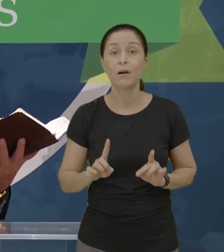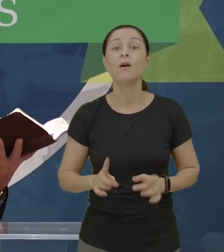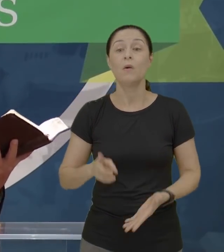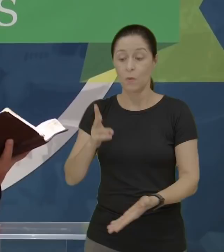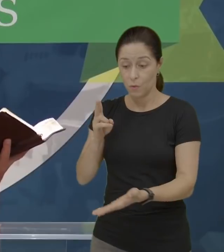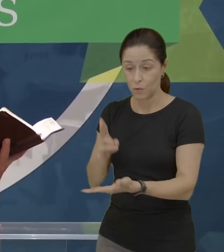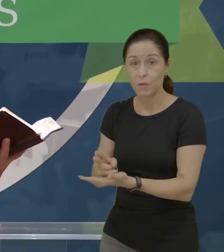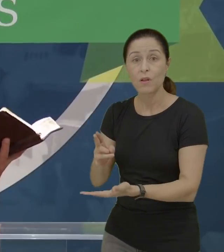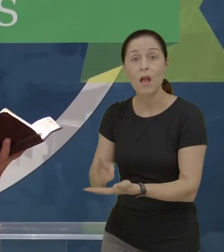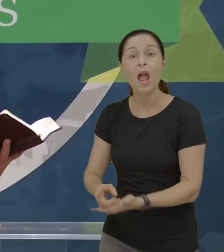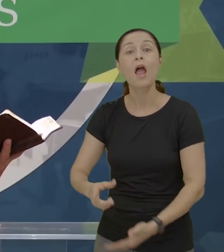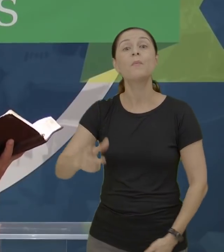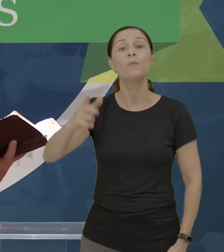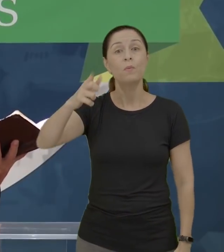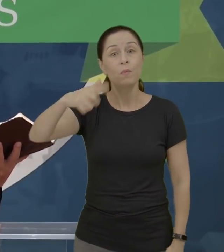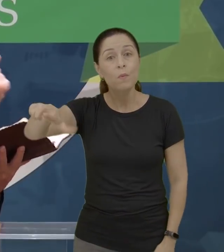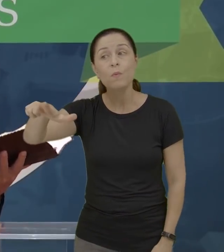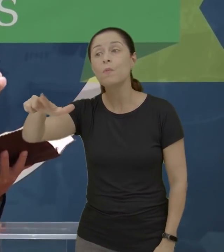Continuidade,